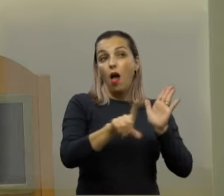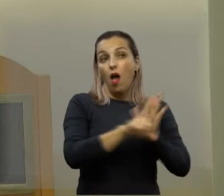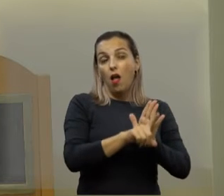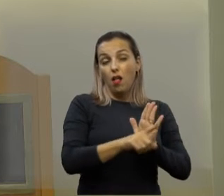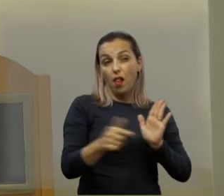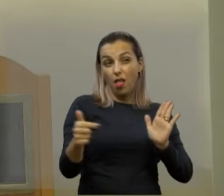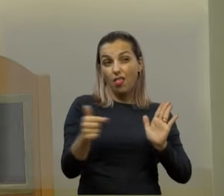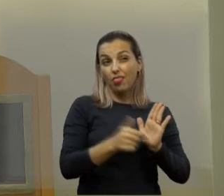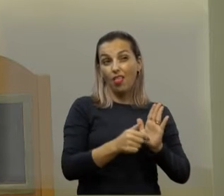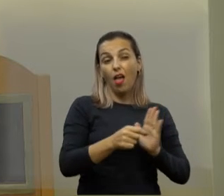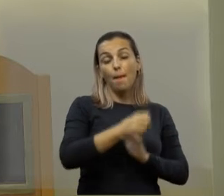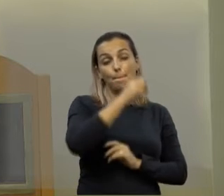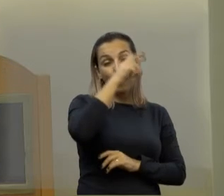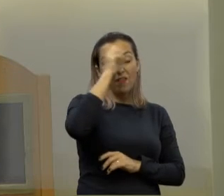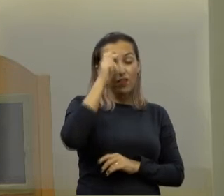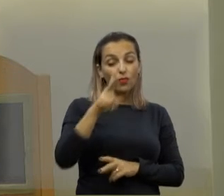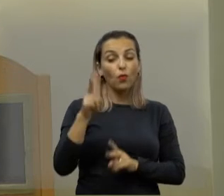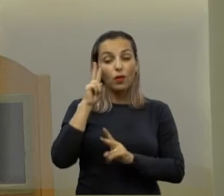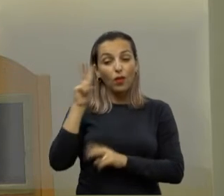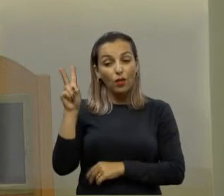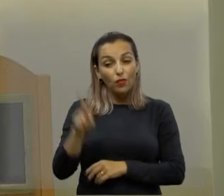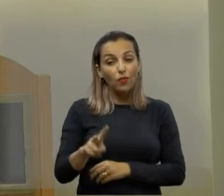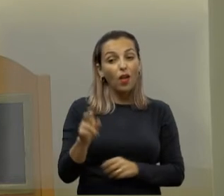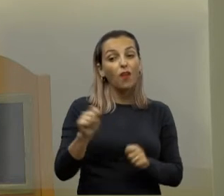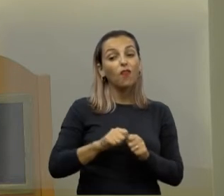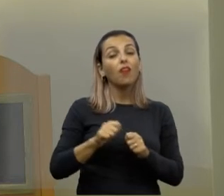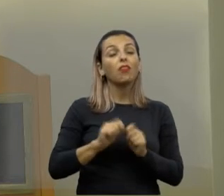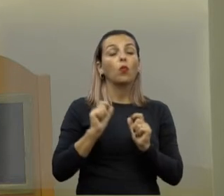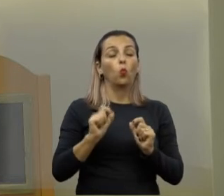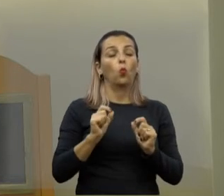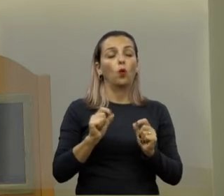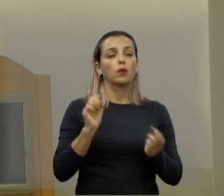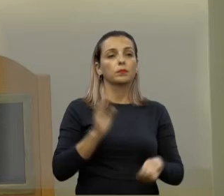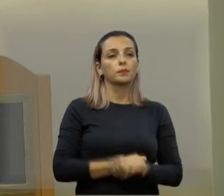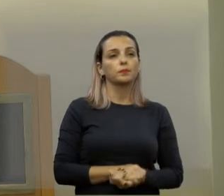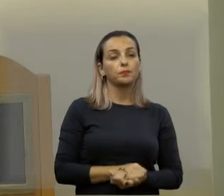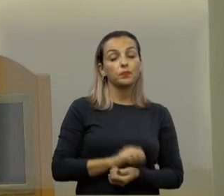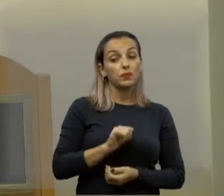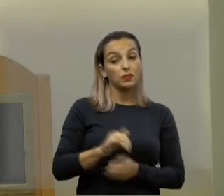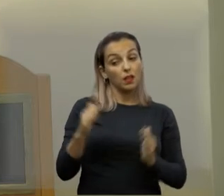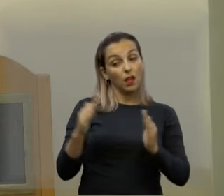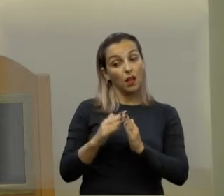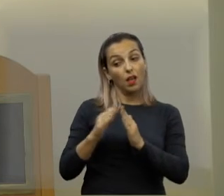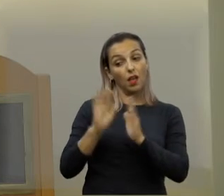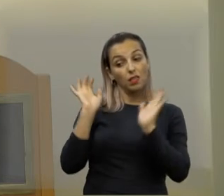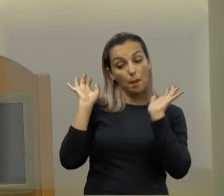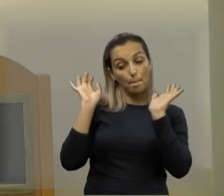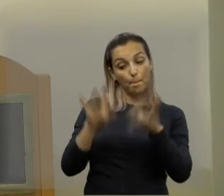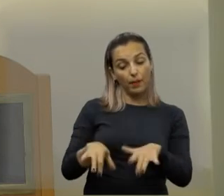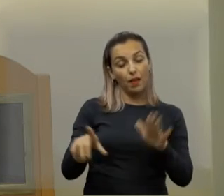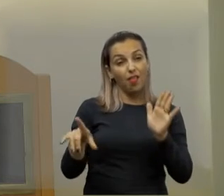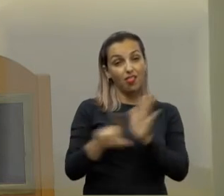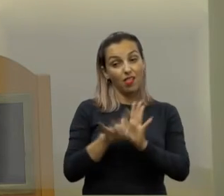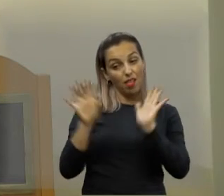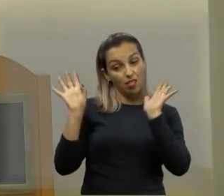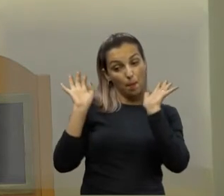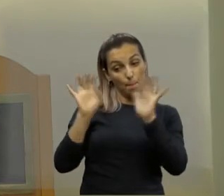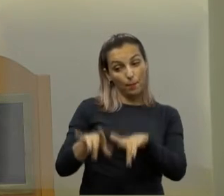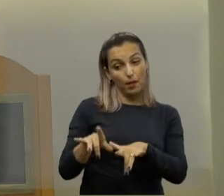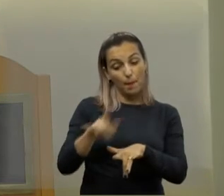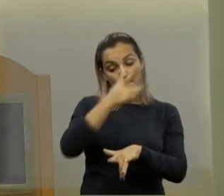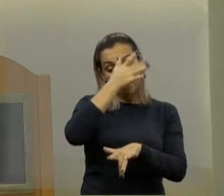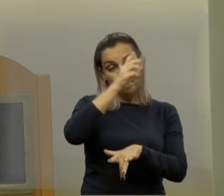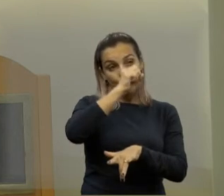a prefeitura ver e olhar o que que a gente fala se a sua casa lá tá abandonada a lei do abandonar a Prefeitura vai